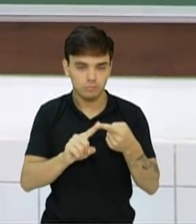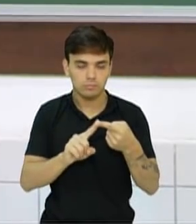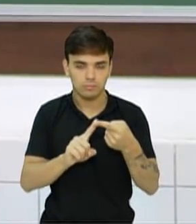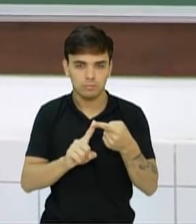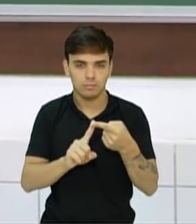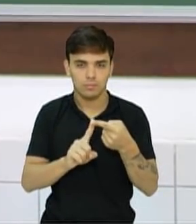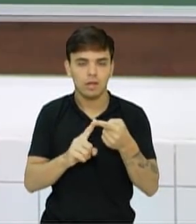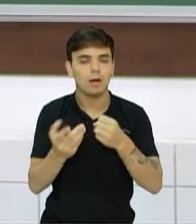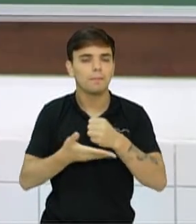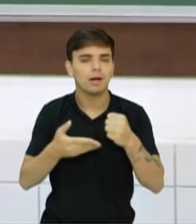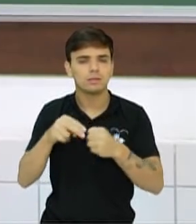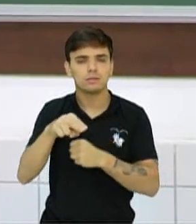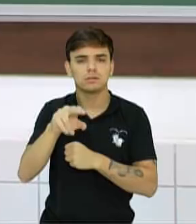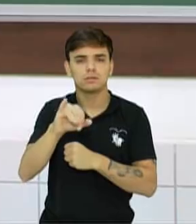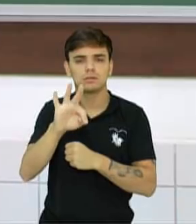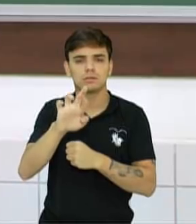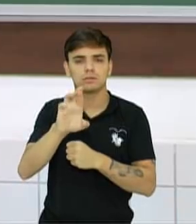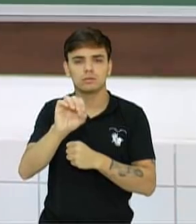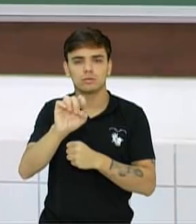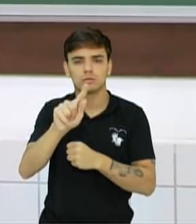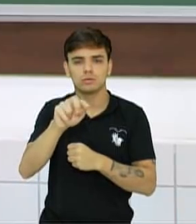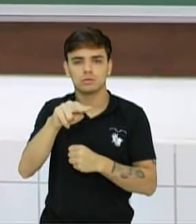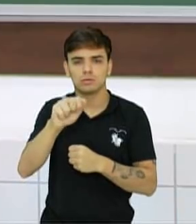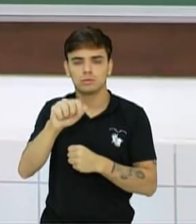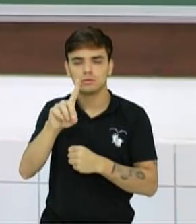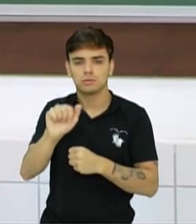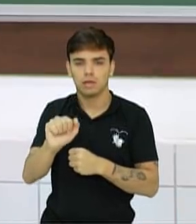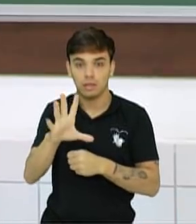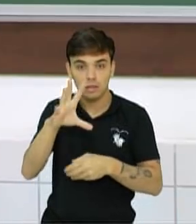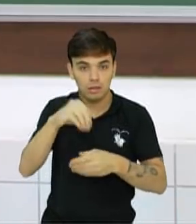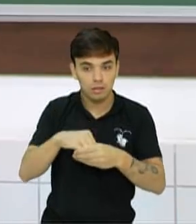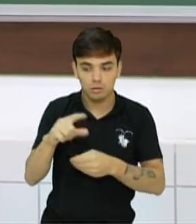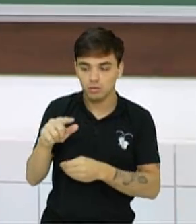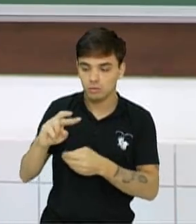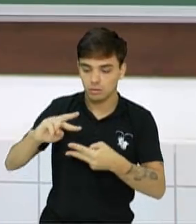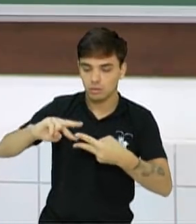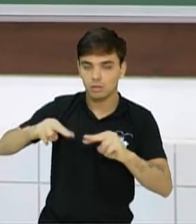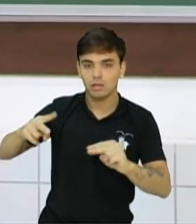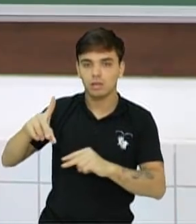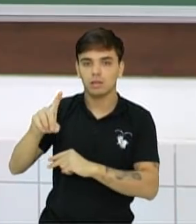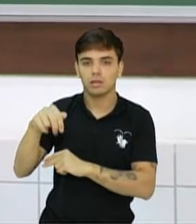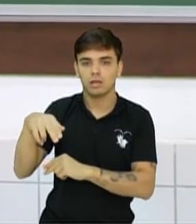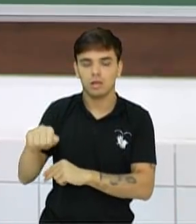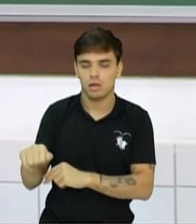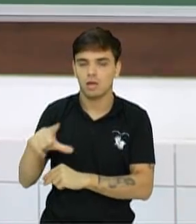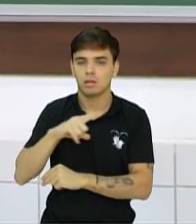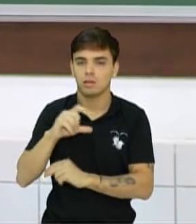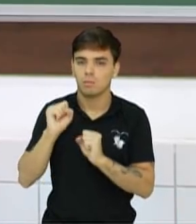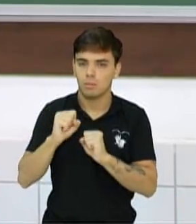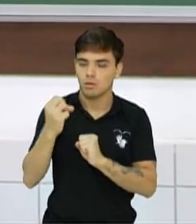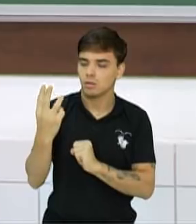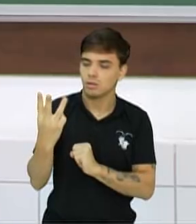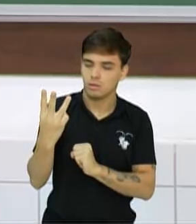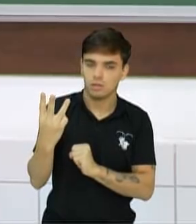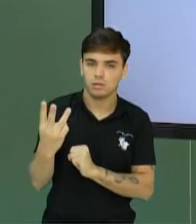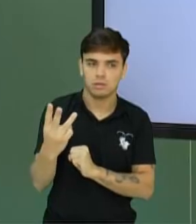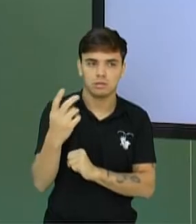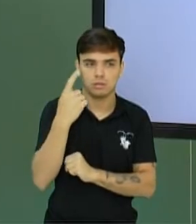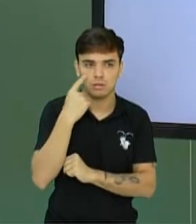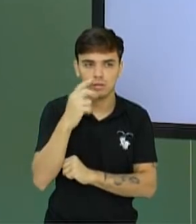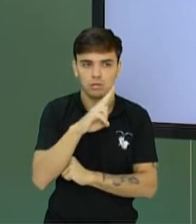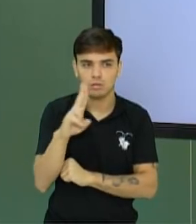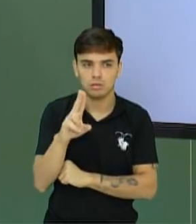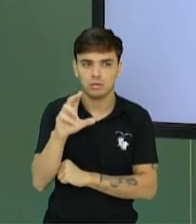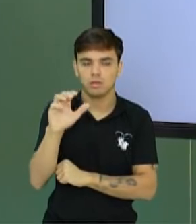nitrogenadas, como vocês já viram, estou revisando, no DNA elas podem ser 3, adenina,